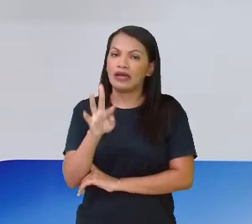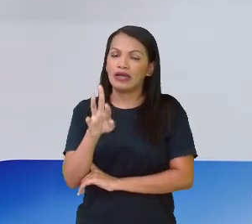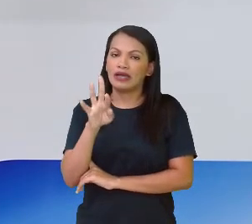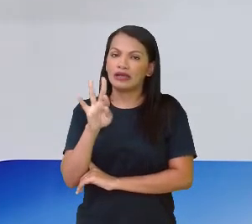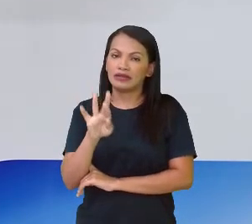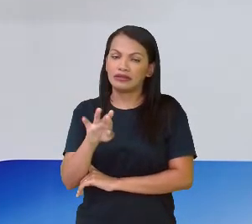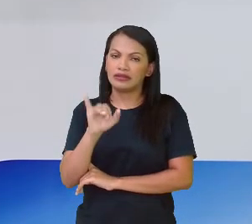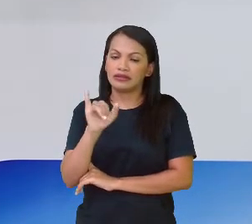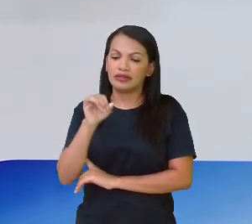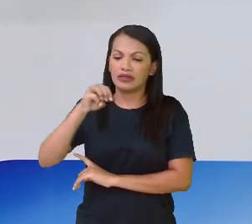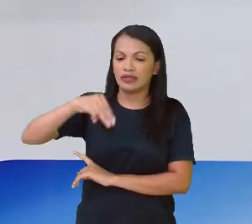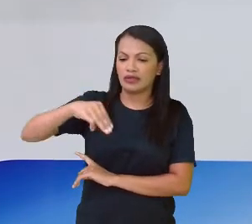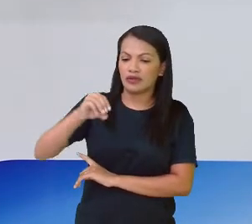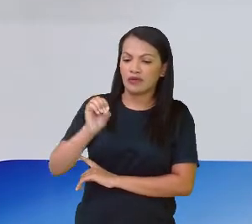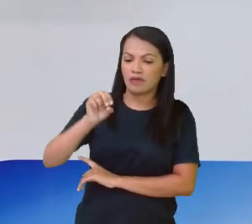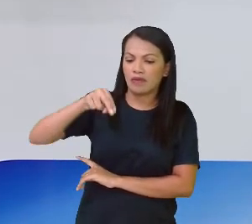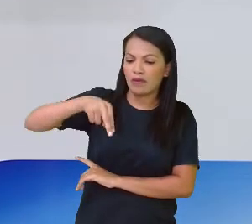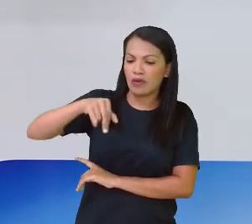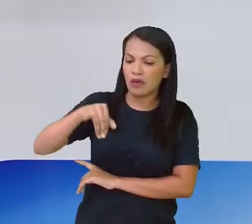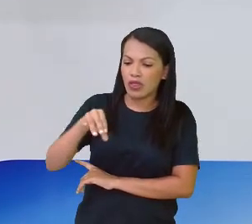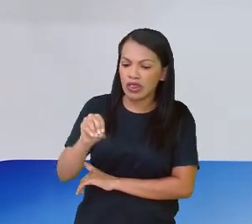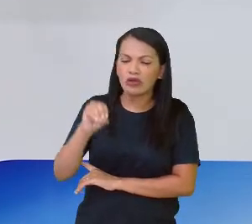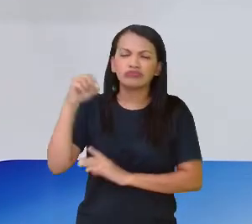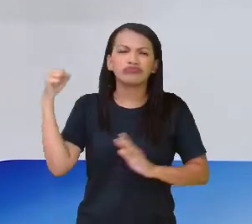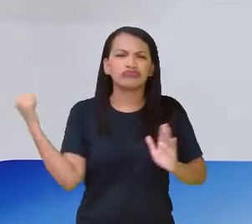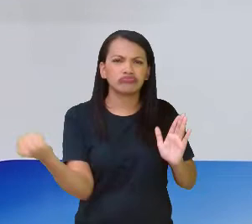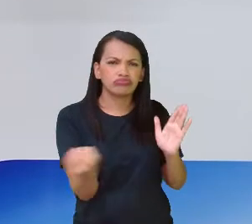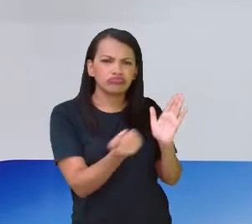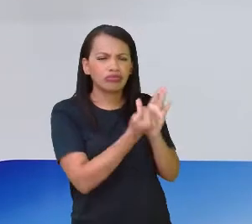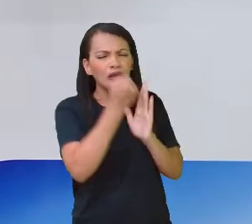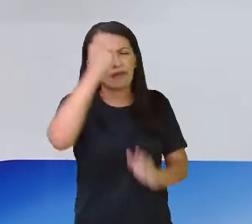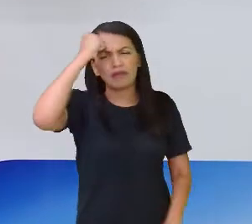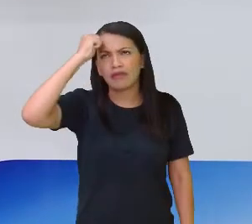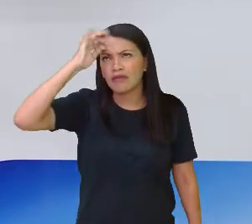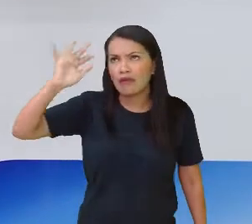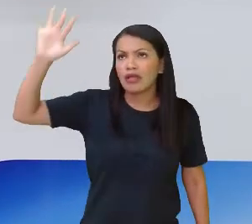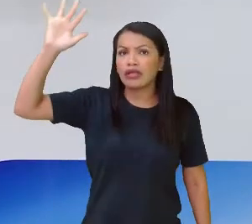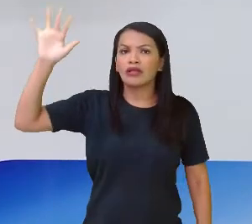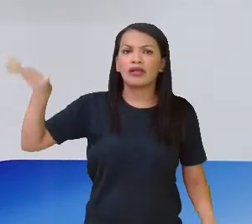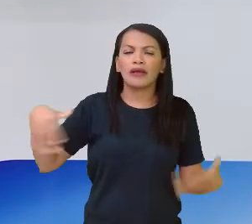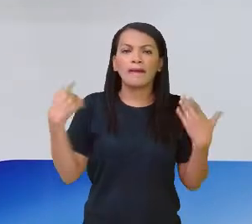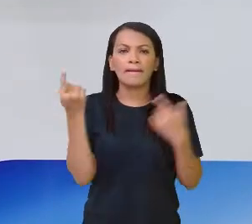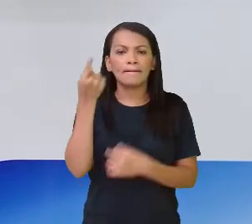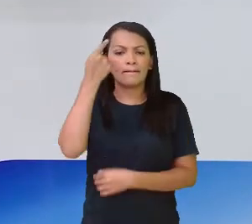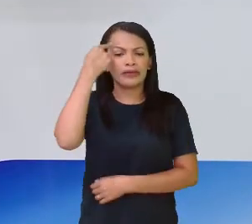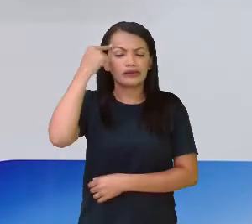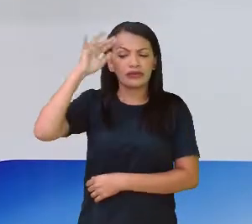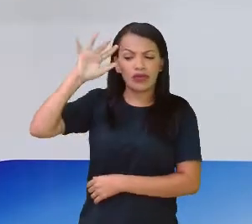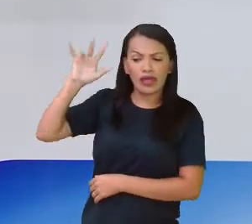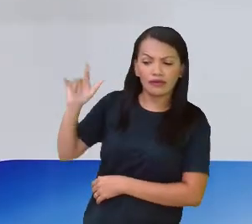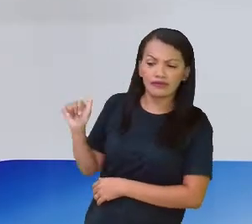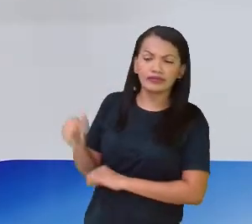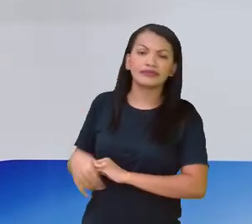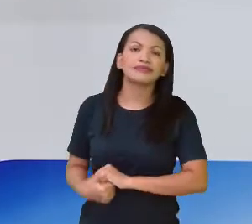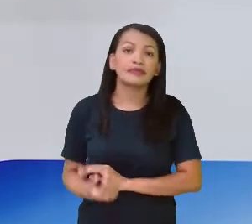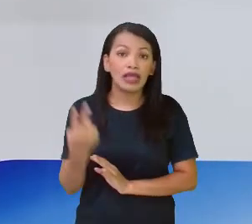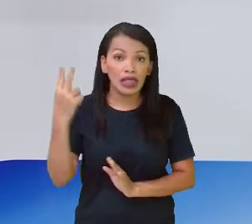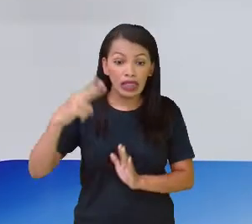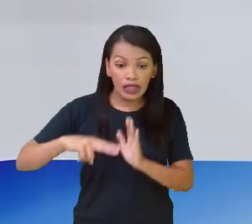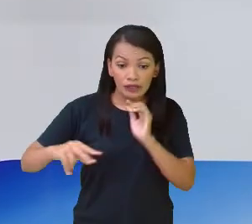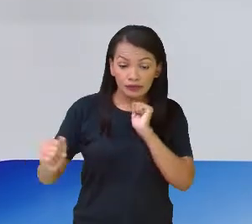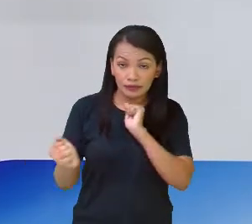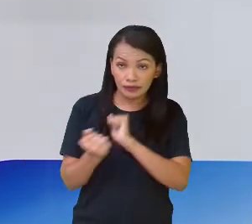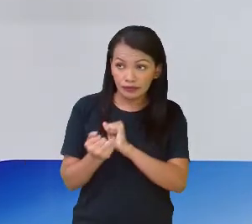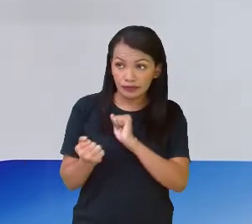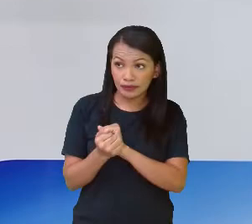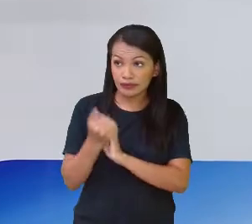nós temos, o conjunto de bens, mas lembra, o imaterial, e aí quando a gente pensa africano, diz assim, ó, lê junto comigo aí.